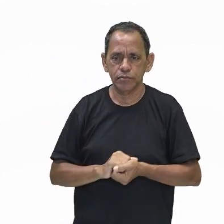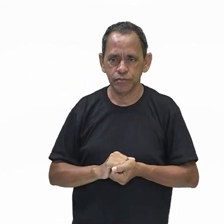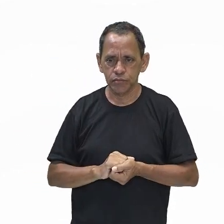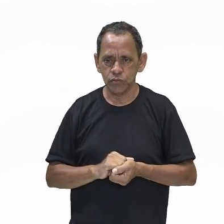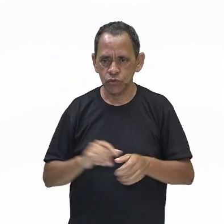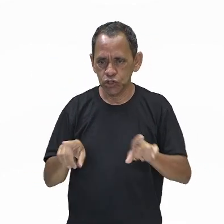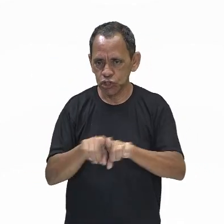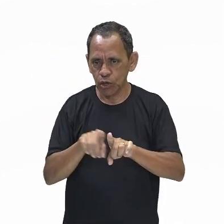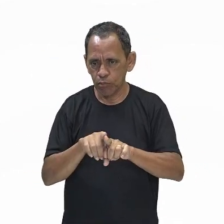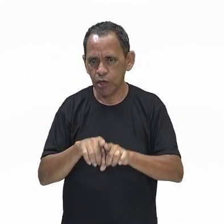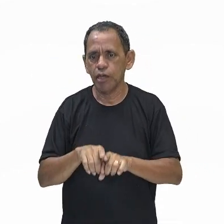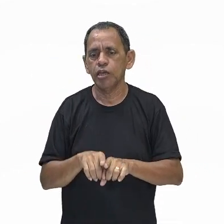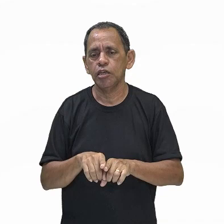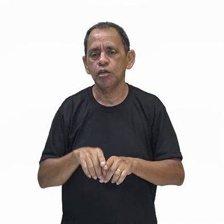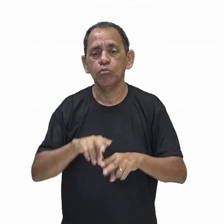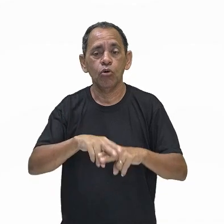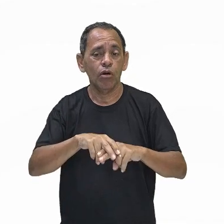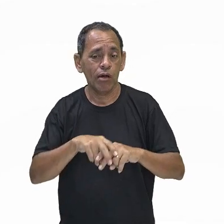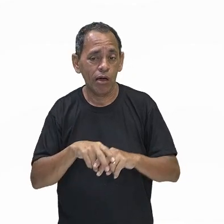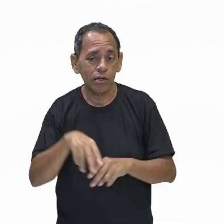lado pessoal, tá?